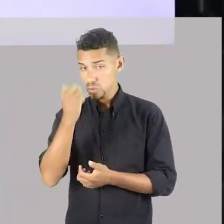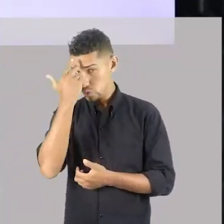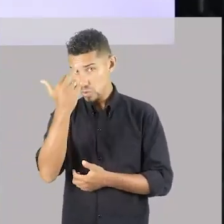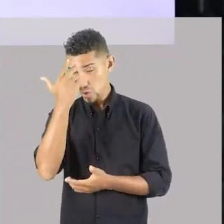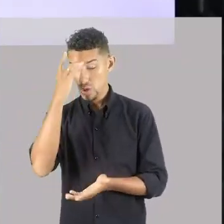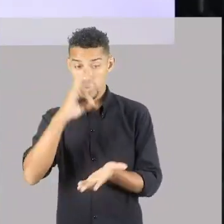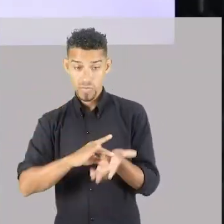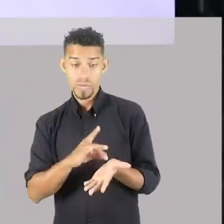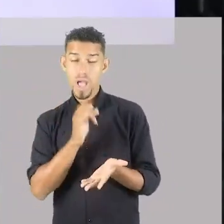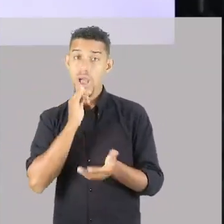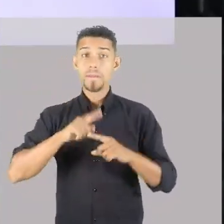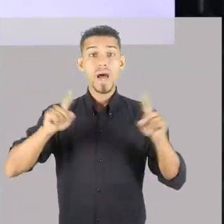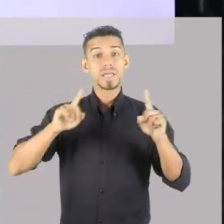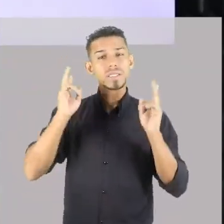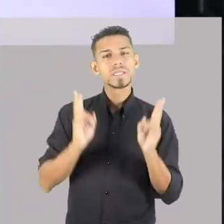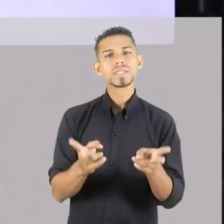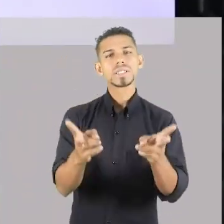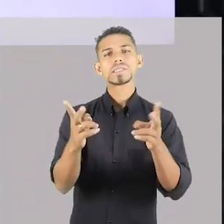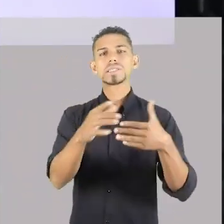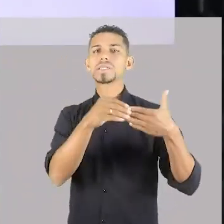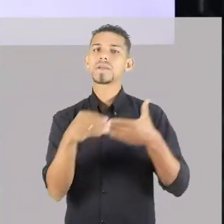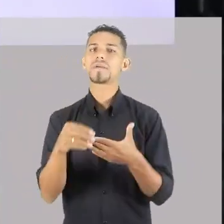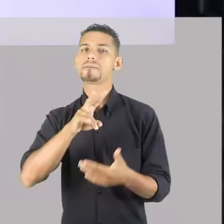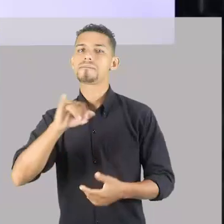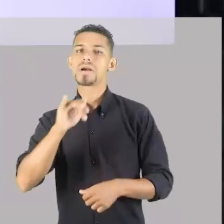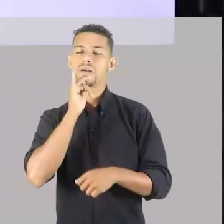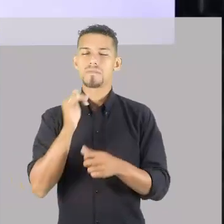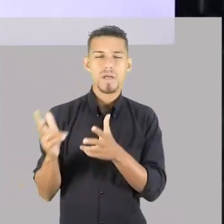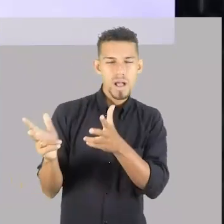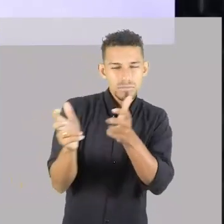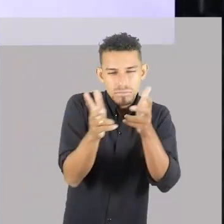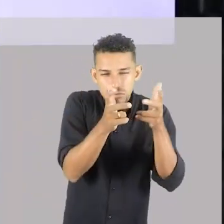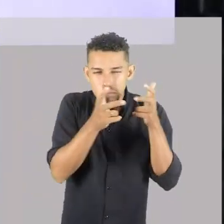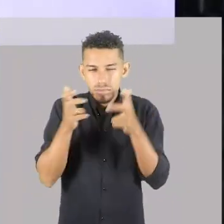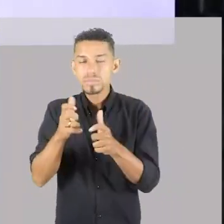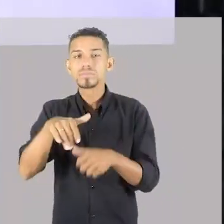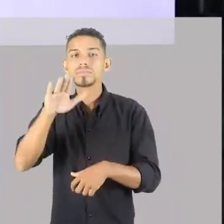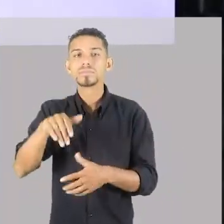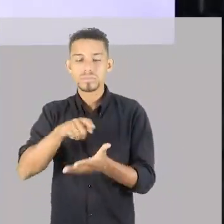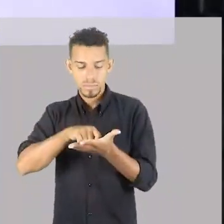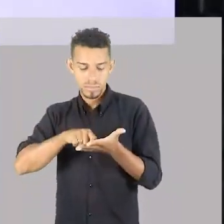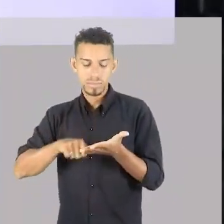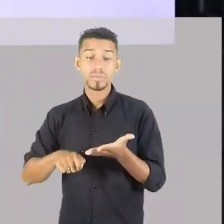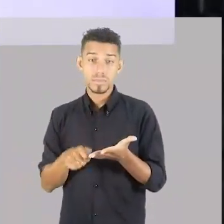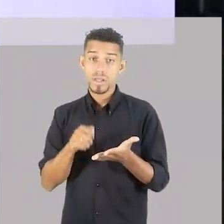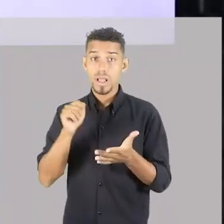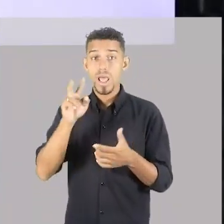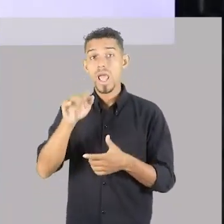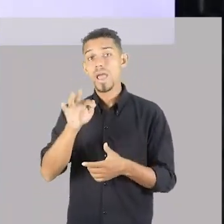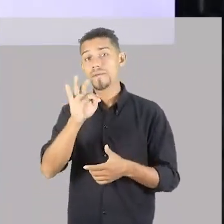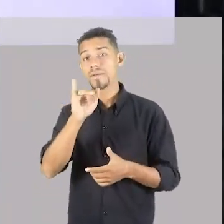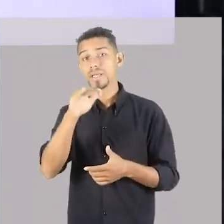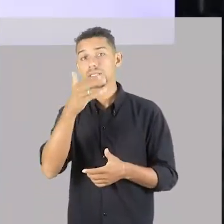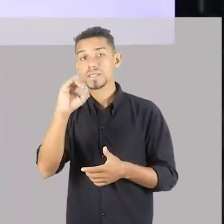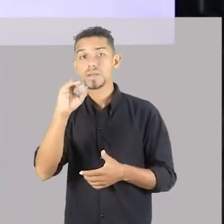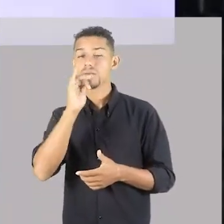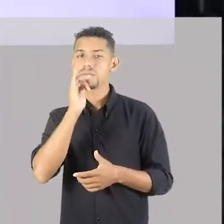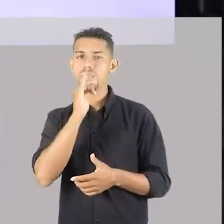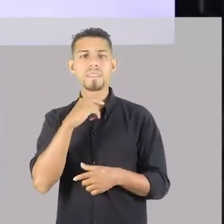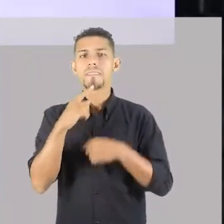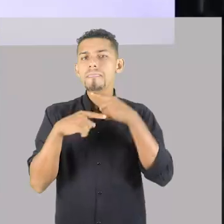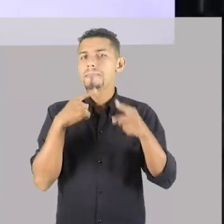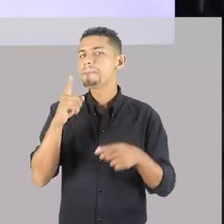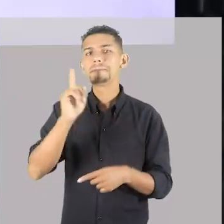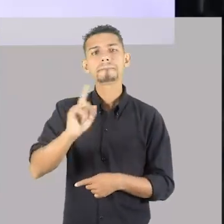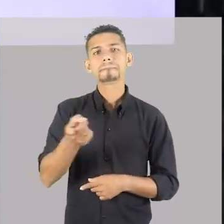né? Mas sempre vai trazer uma percepção de quem escreve. Então, vira ficção, porque você não